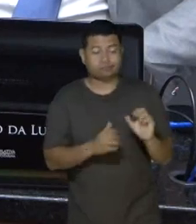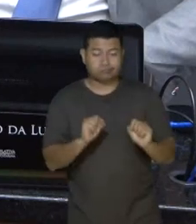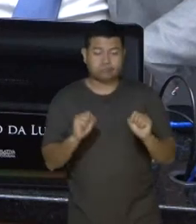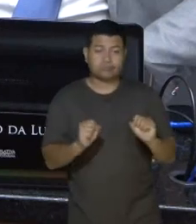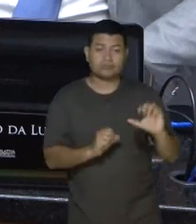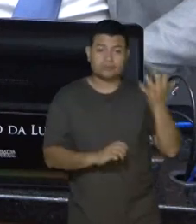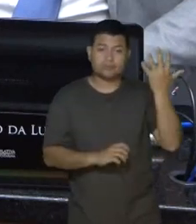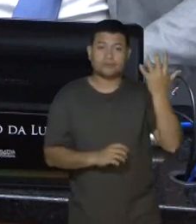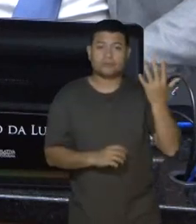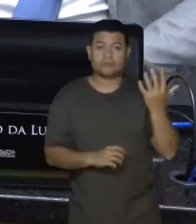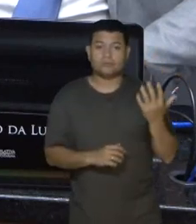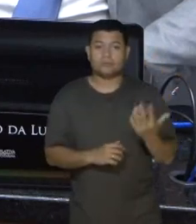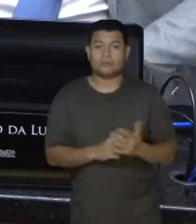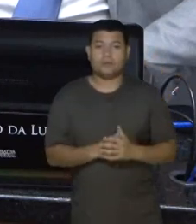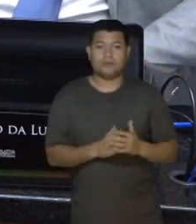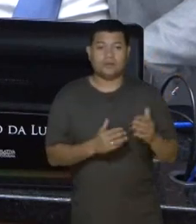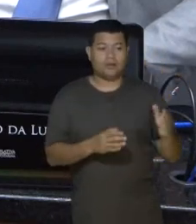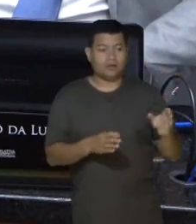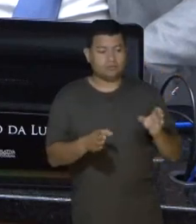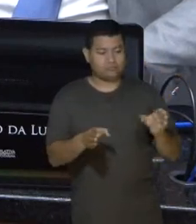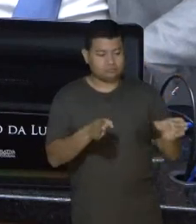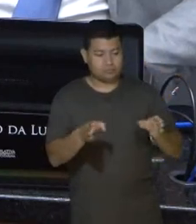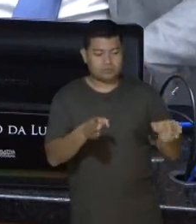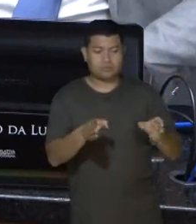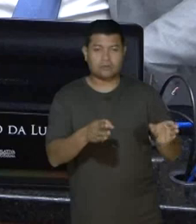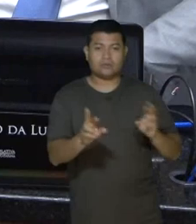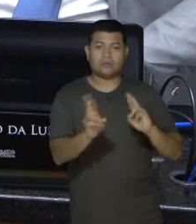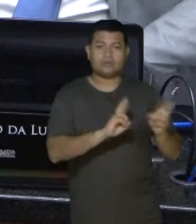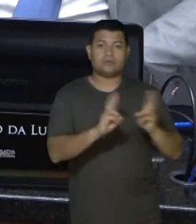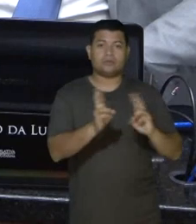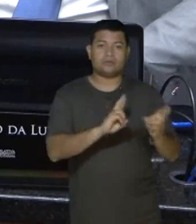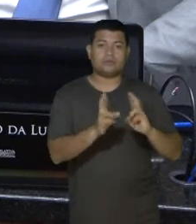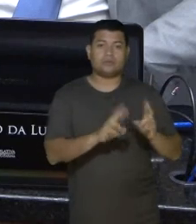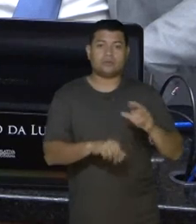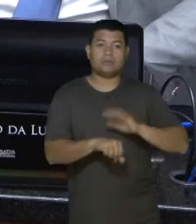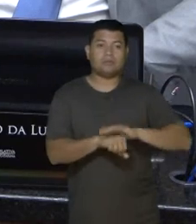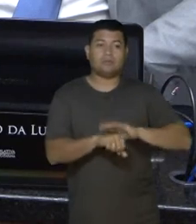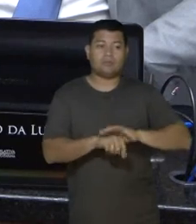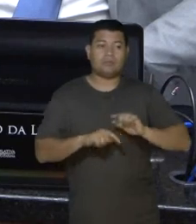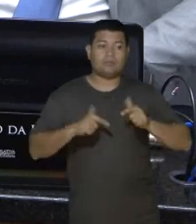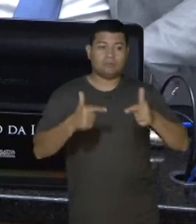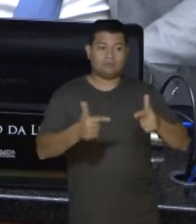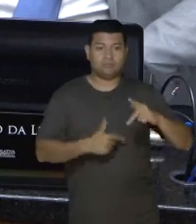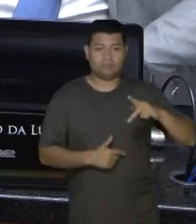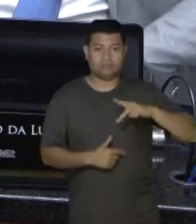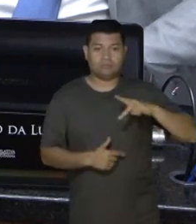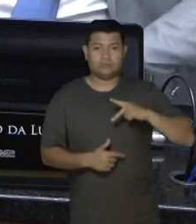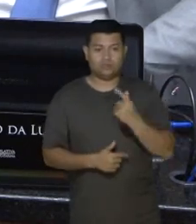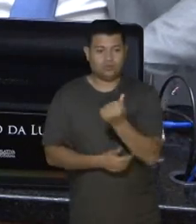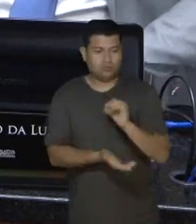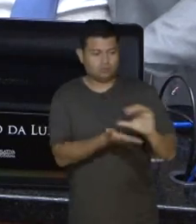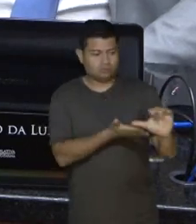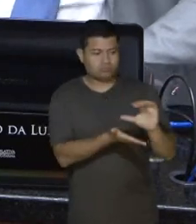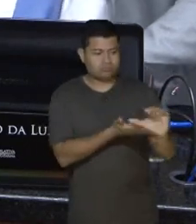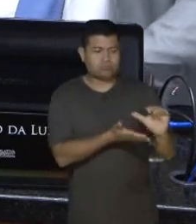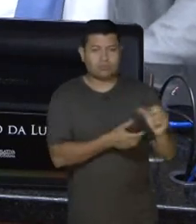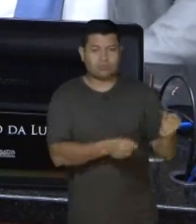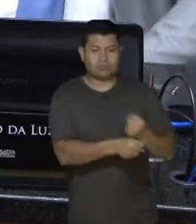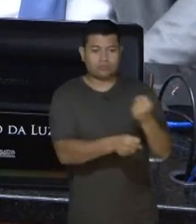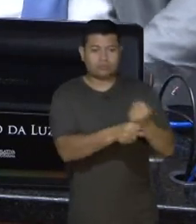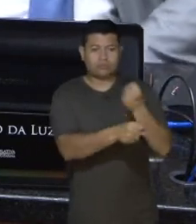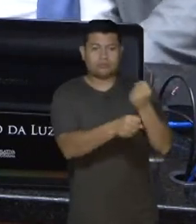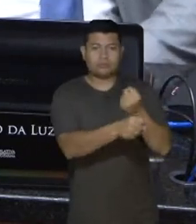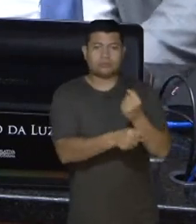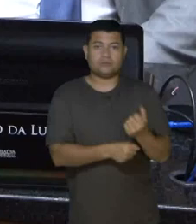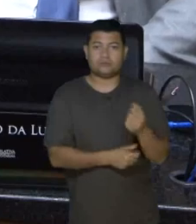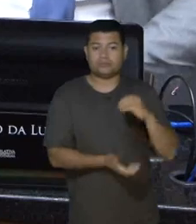em trechos rodoviários, inclusive, onde a própria iniciativa privada aporta recursos e ajuda no projeto executivo,